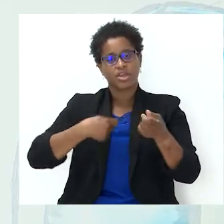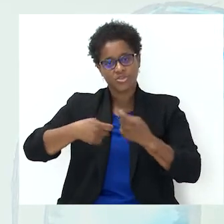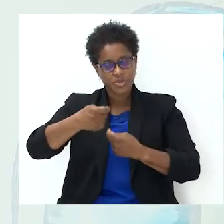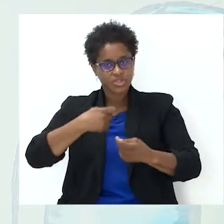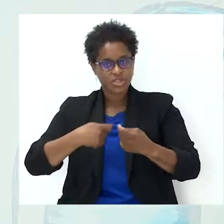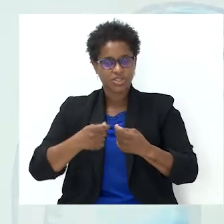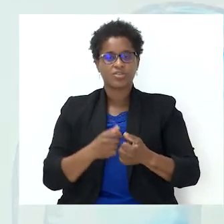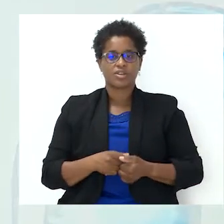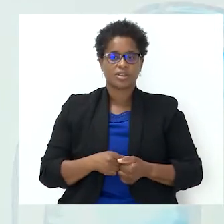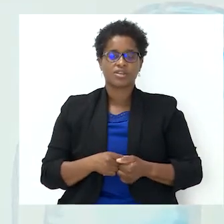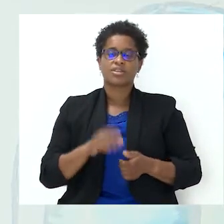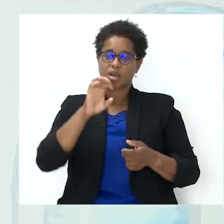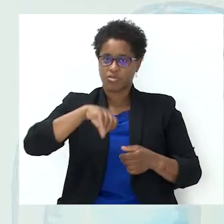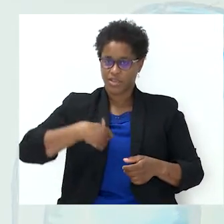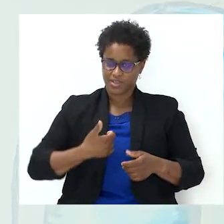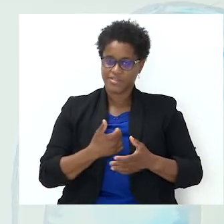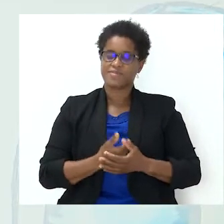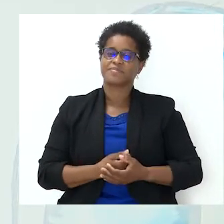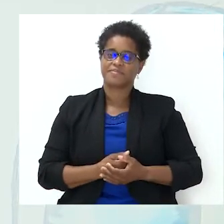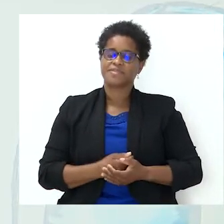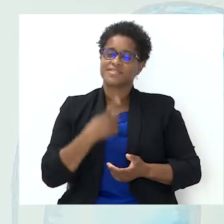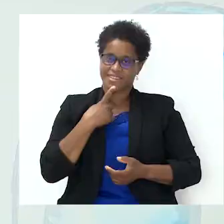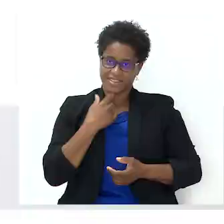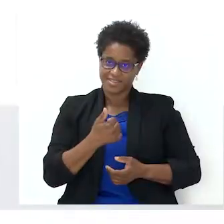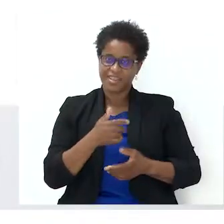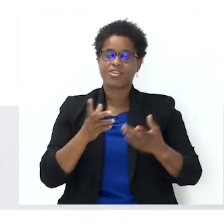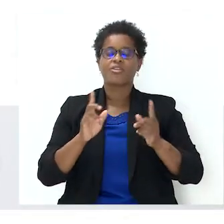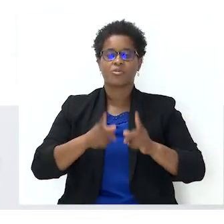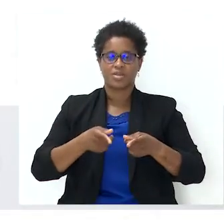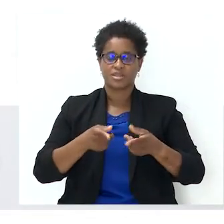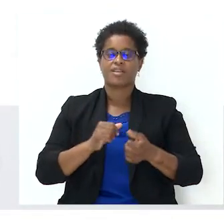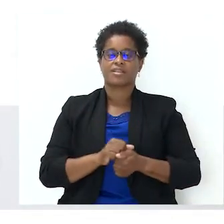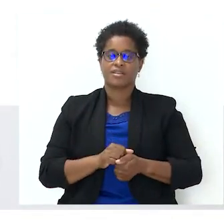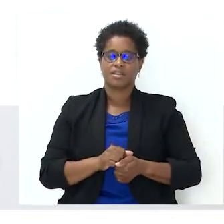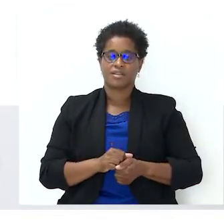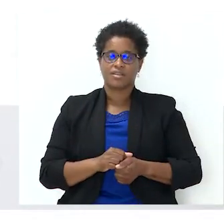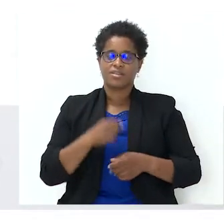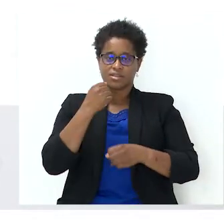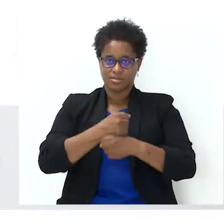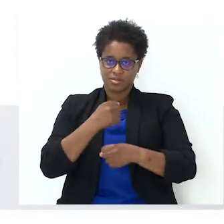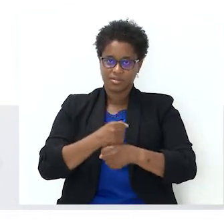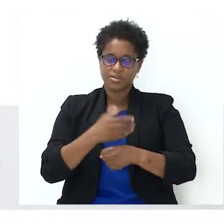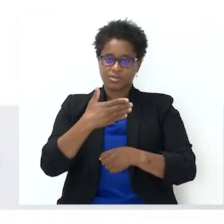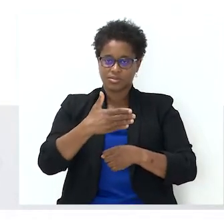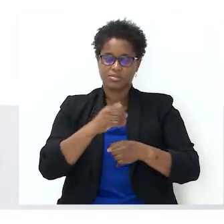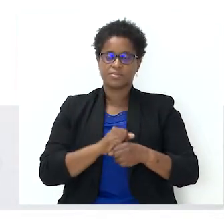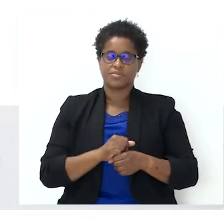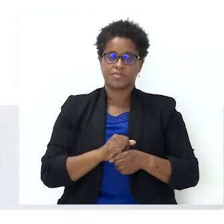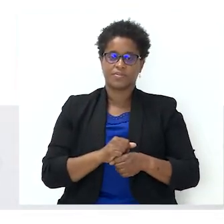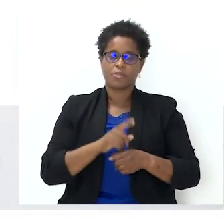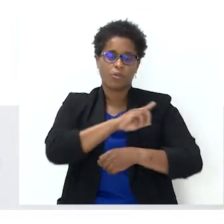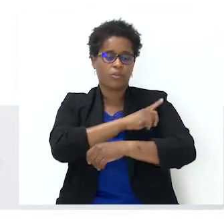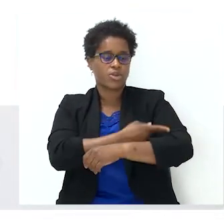administrativa de Cabo Verde, certo? Então vamos lá começar. Exercício 1. O